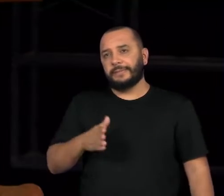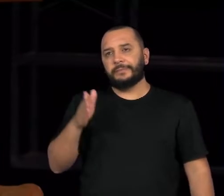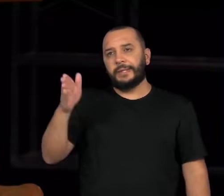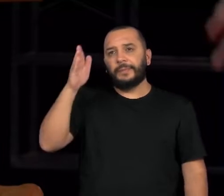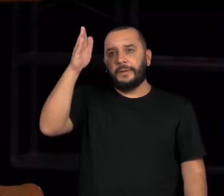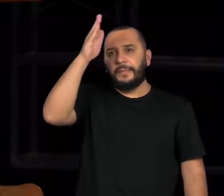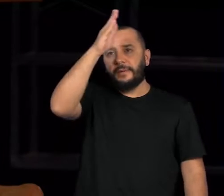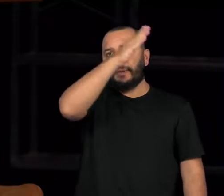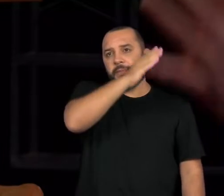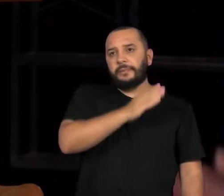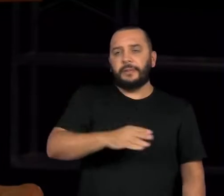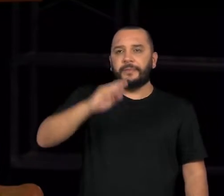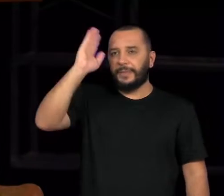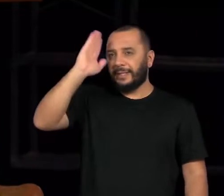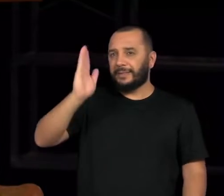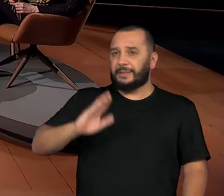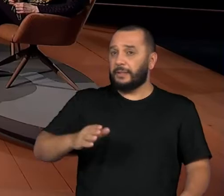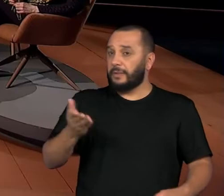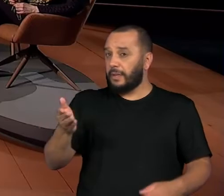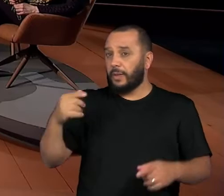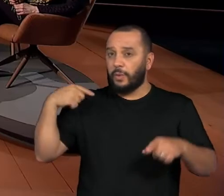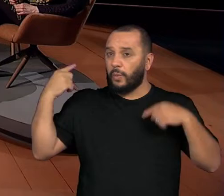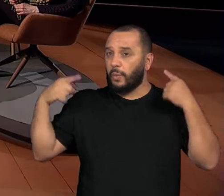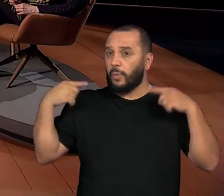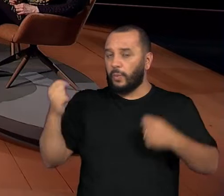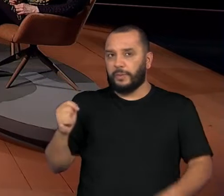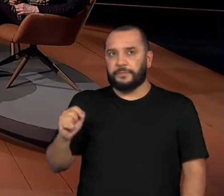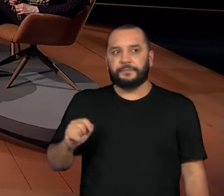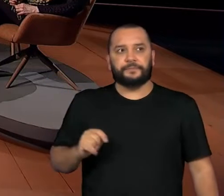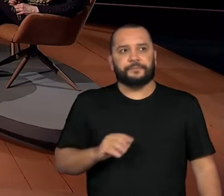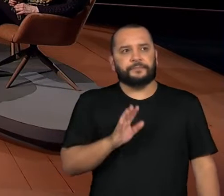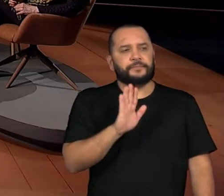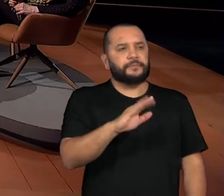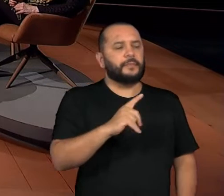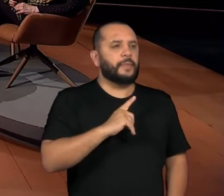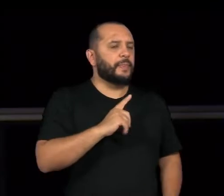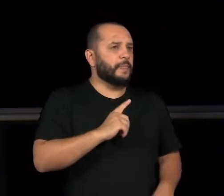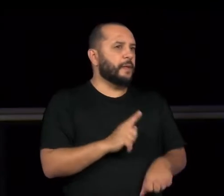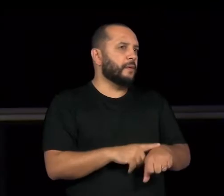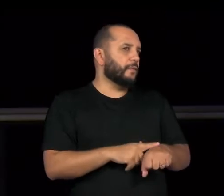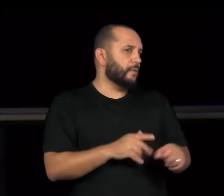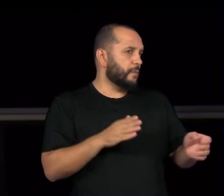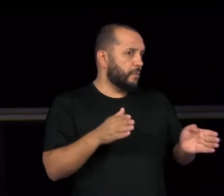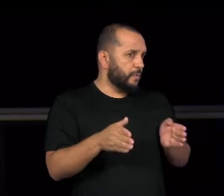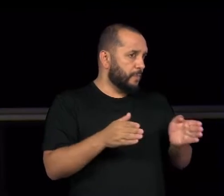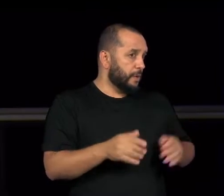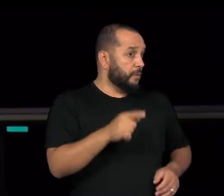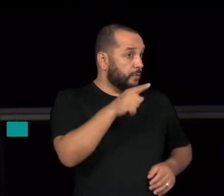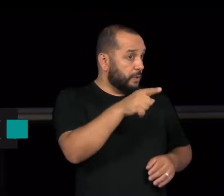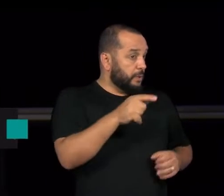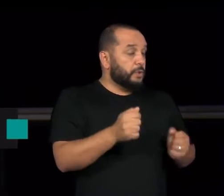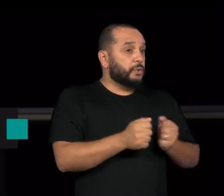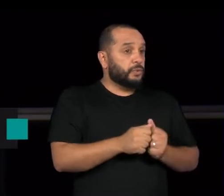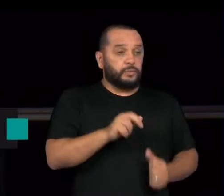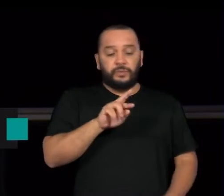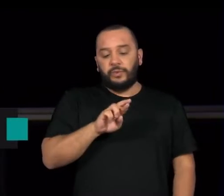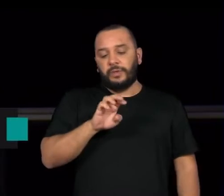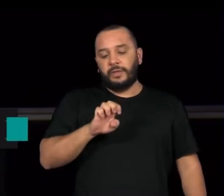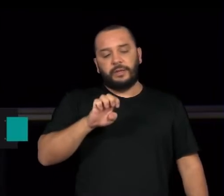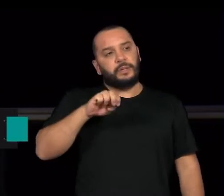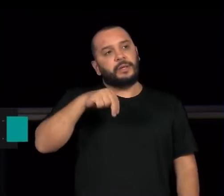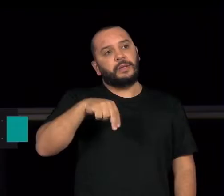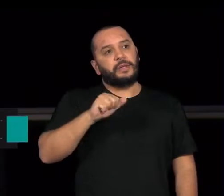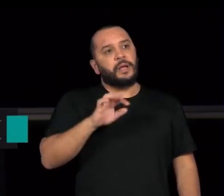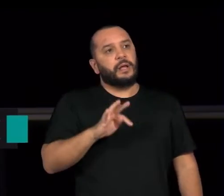loucura toda que a gente fez. Agora, houve um certo momento que você e o Renato Borg resolveram sair